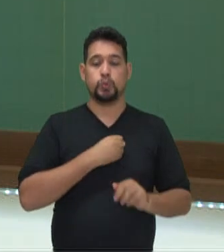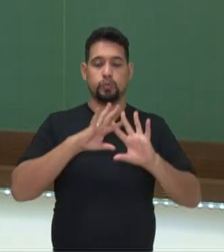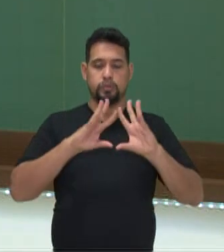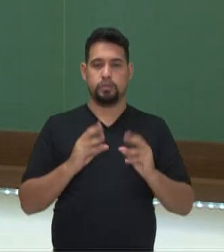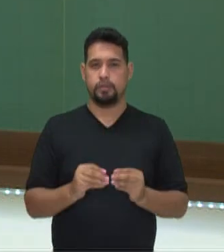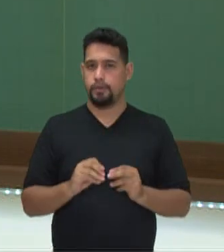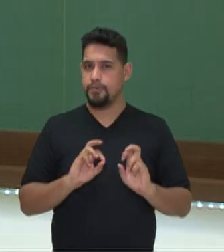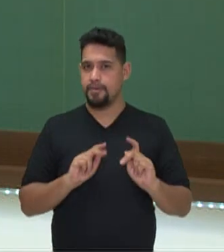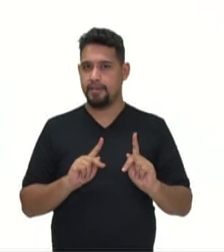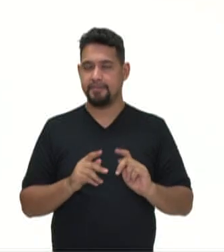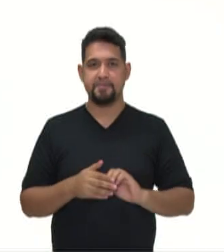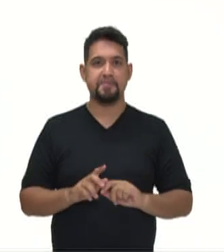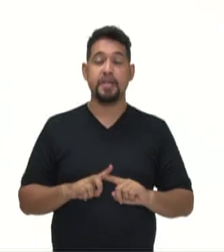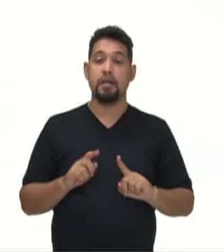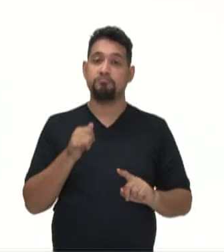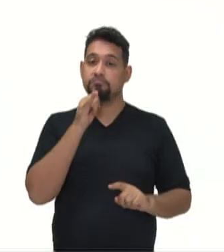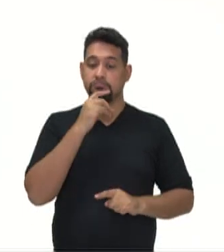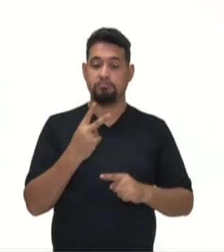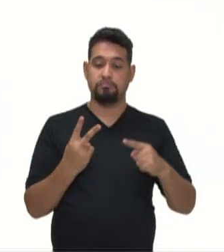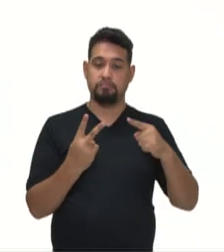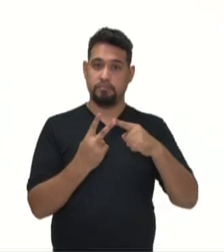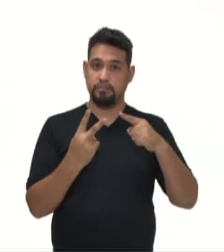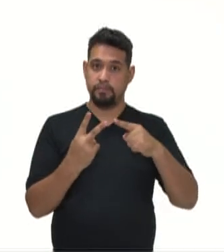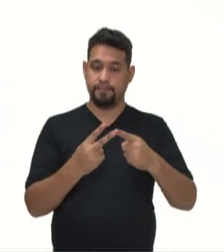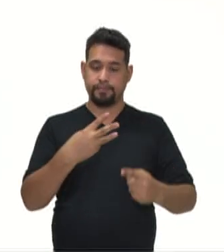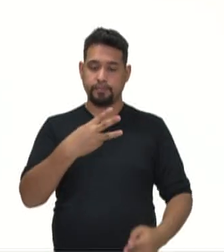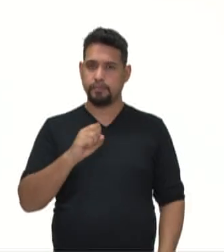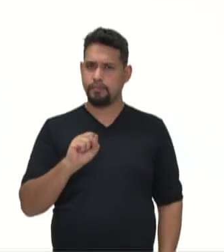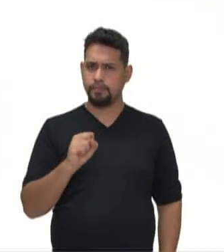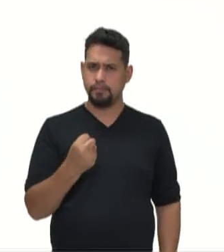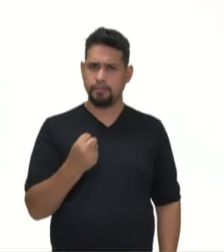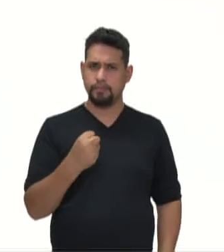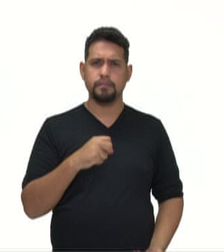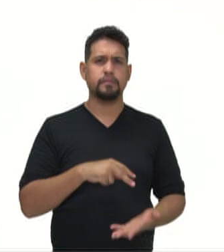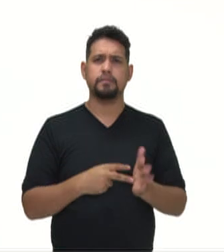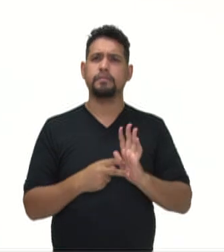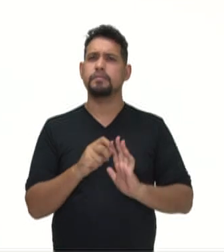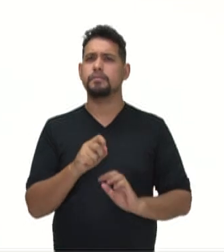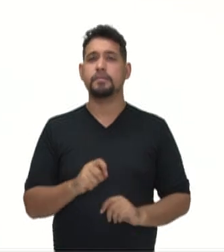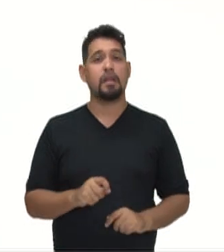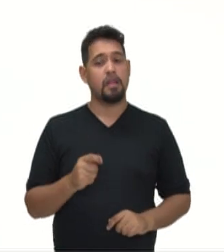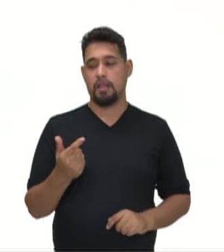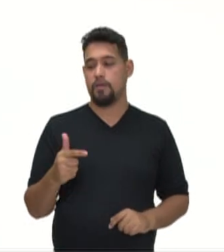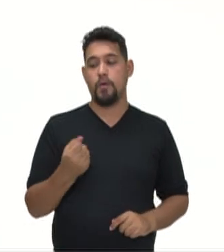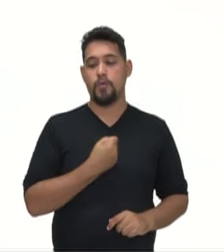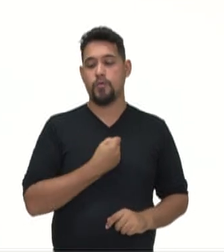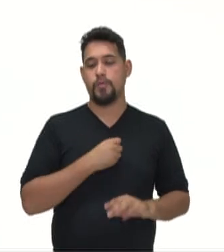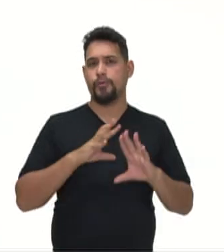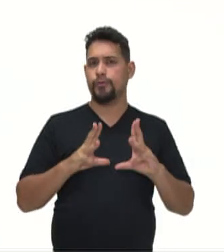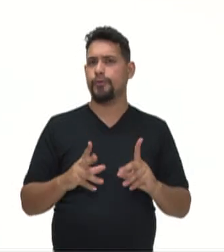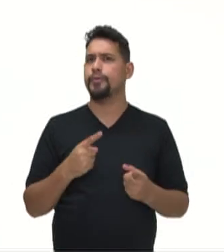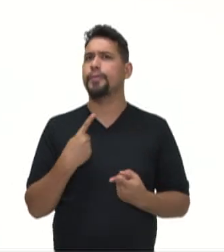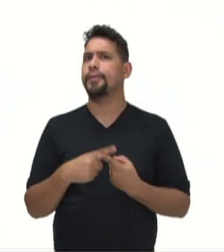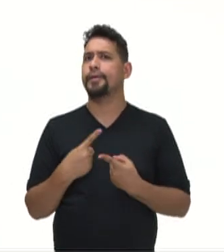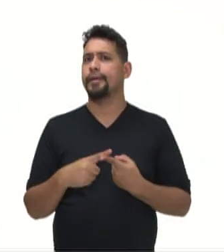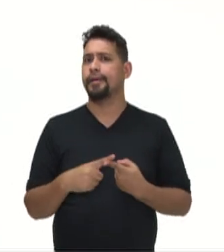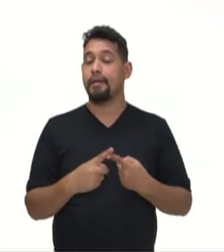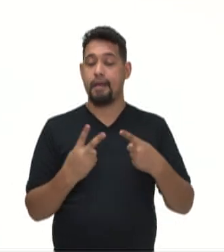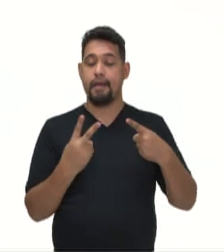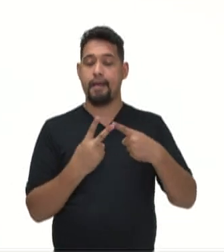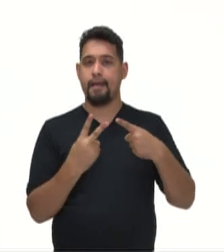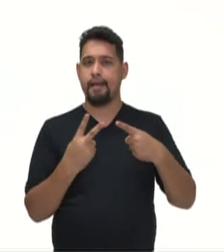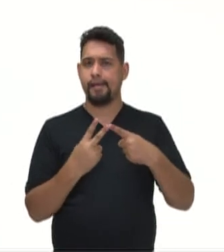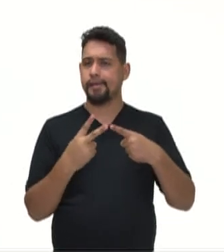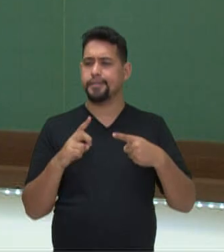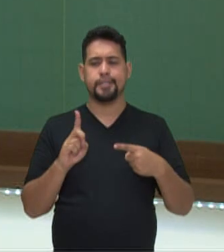inteiros, ok? Então, a raiz quadrada de 38 não é um número inteiro. Por quê? Porque a raiz dele